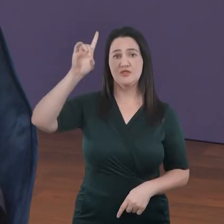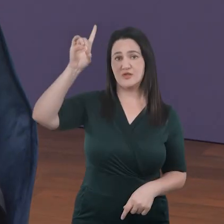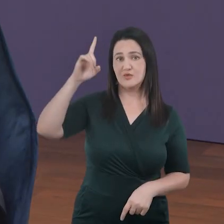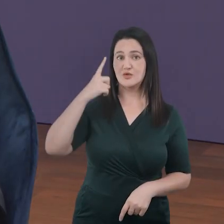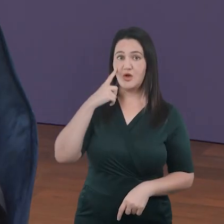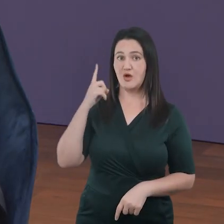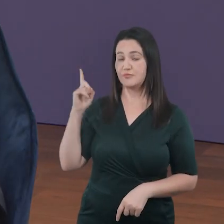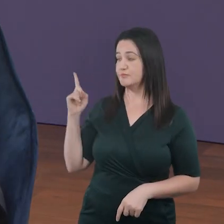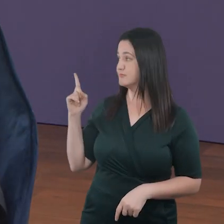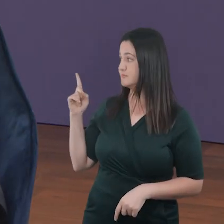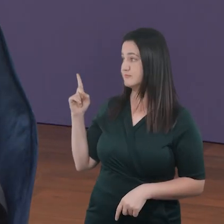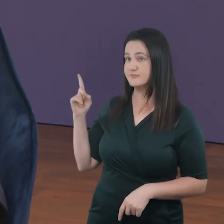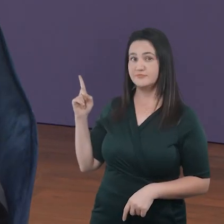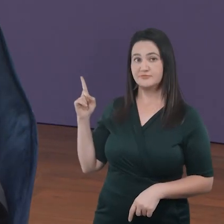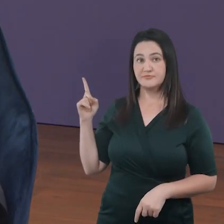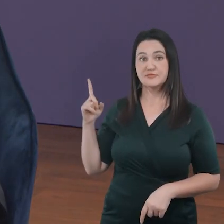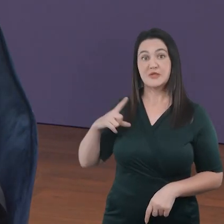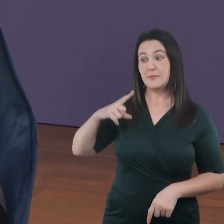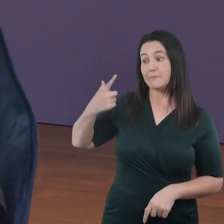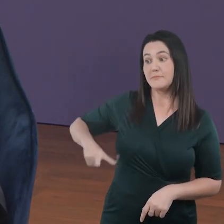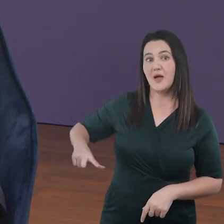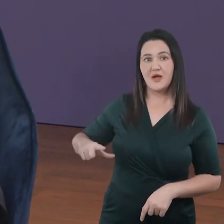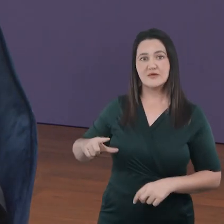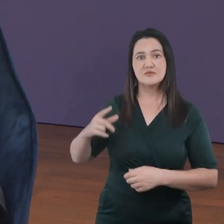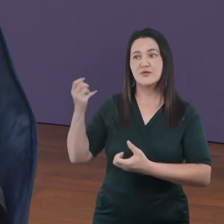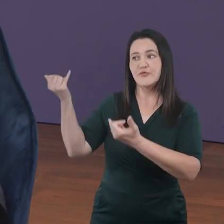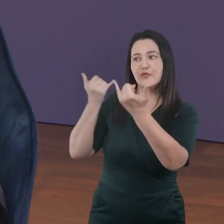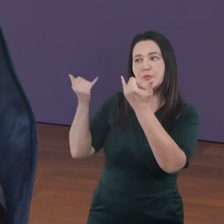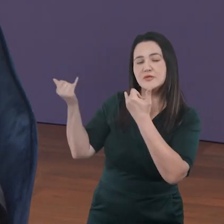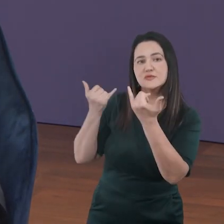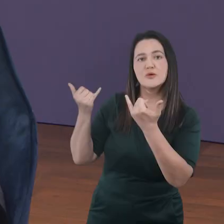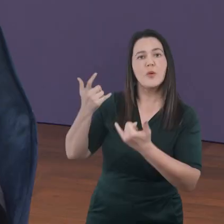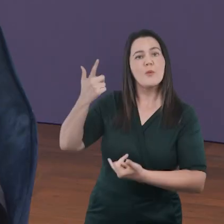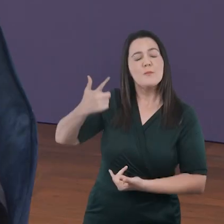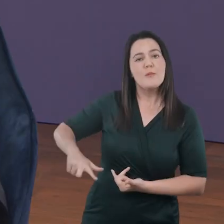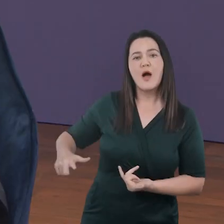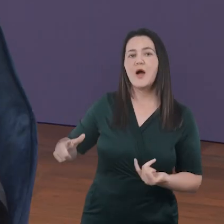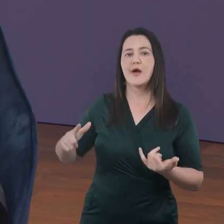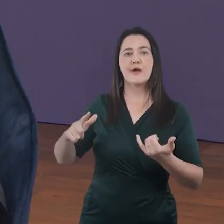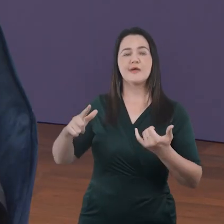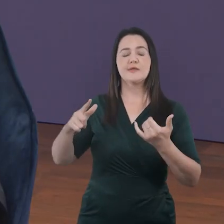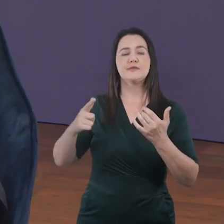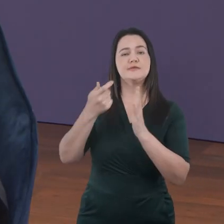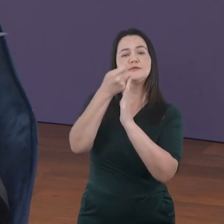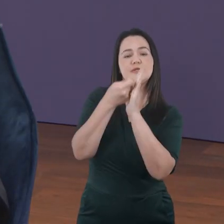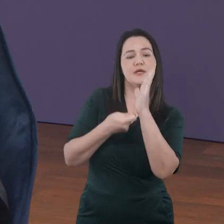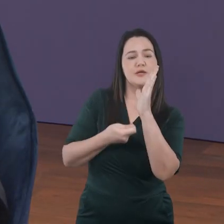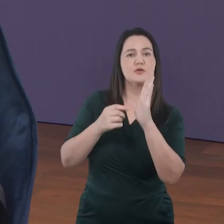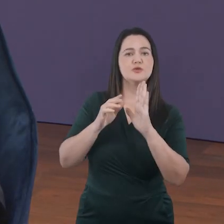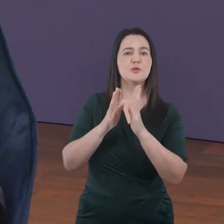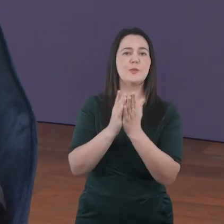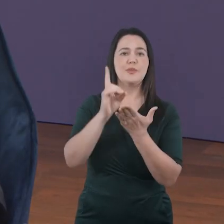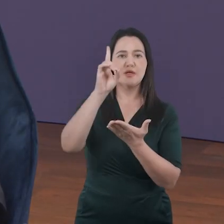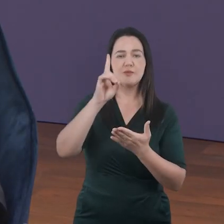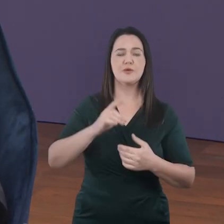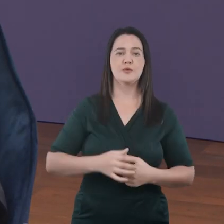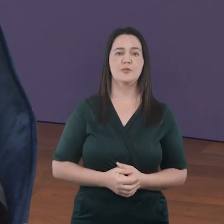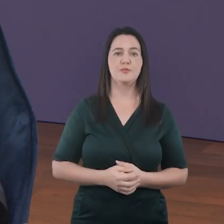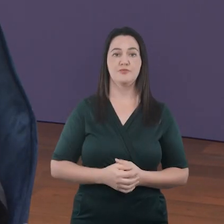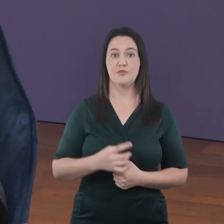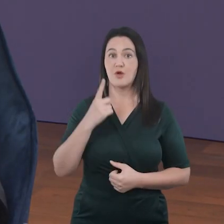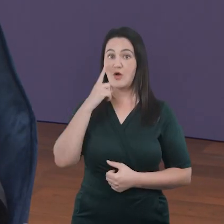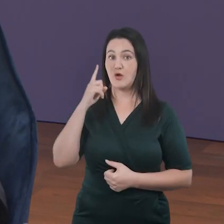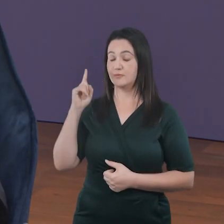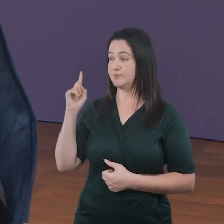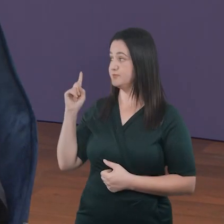vamos falar sobre a igreja de Deus. Então aqui você terá mais informações, textos bíblicos. E tem